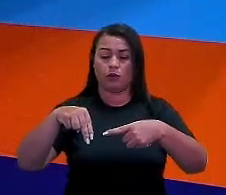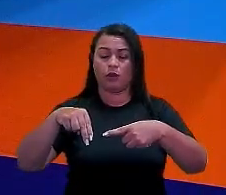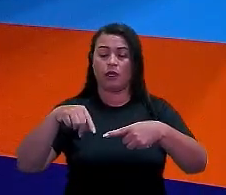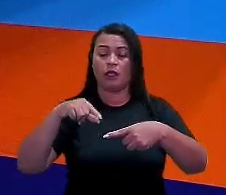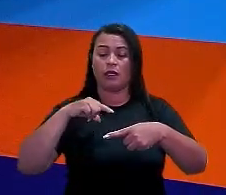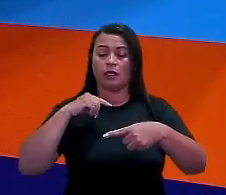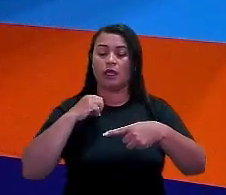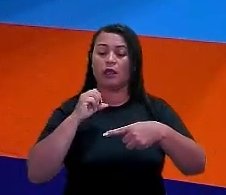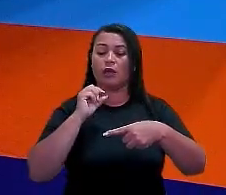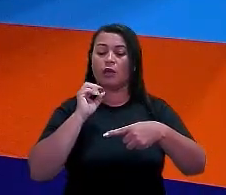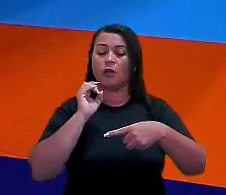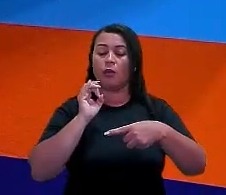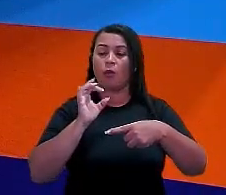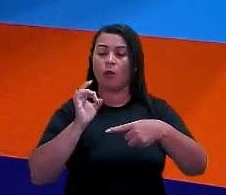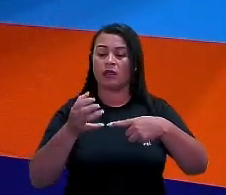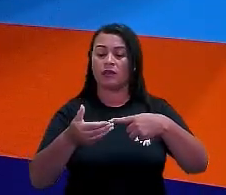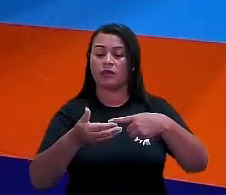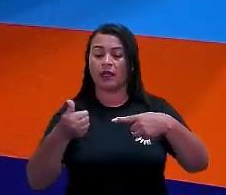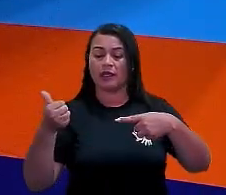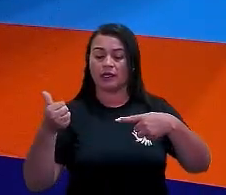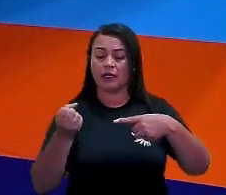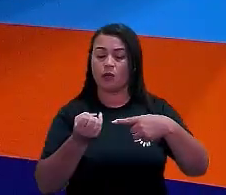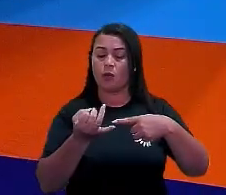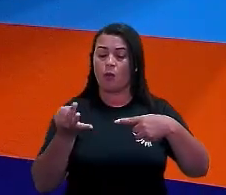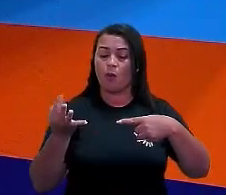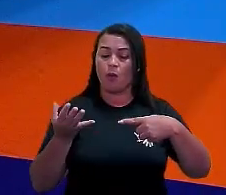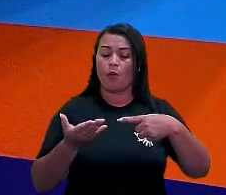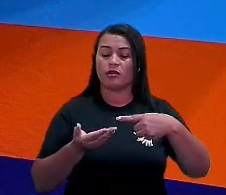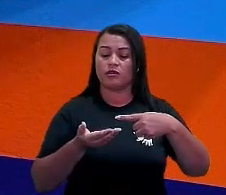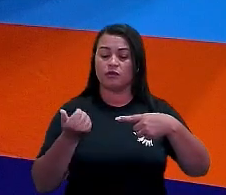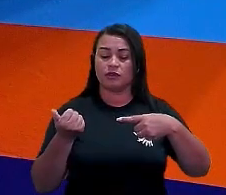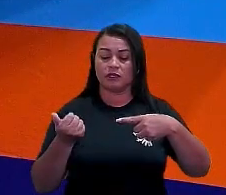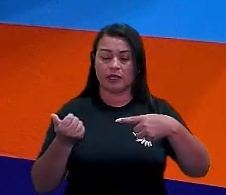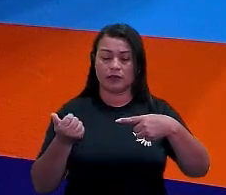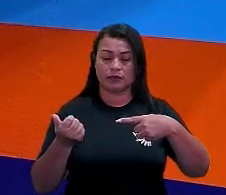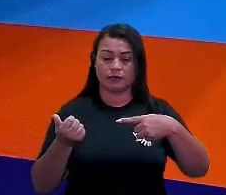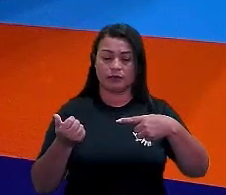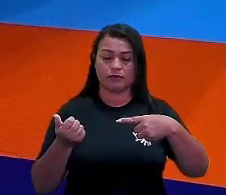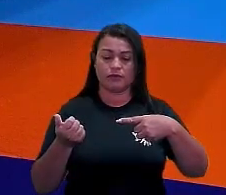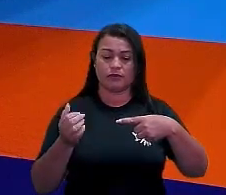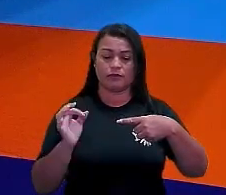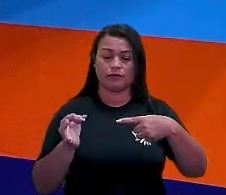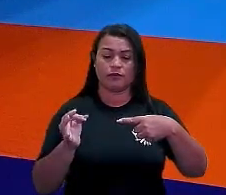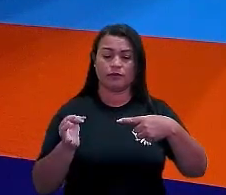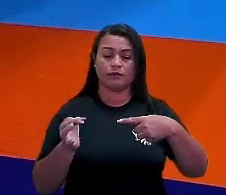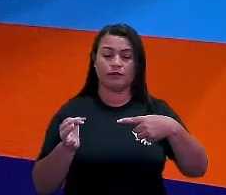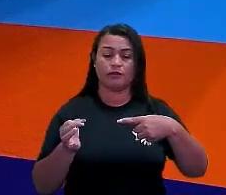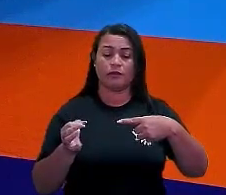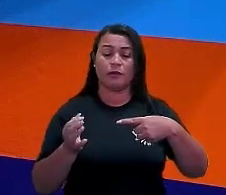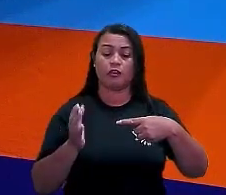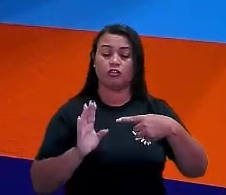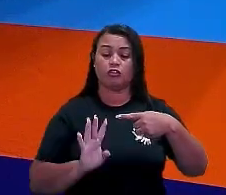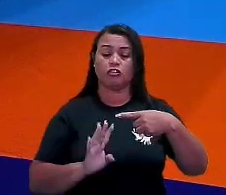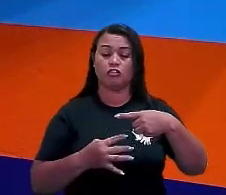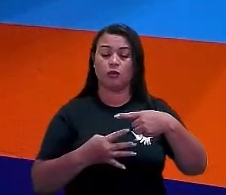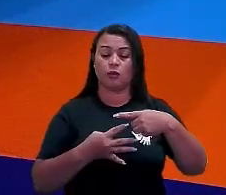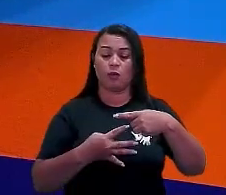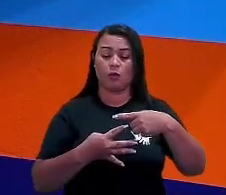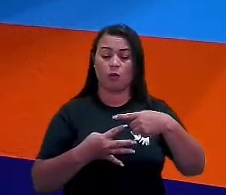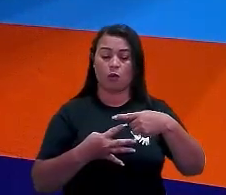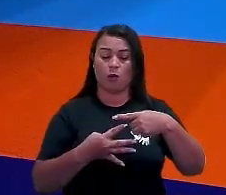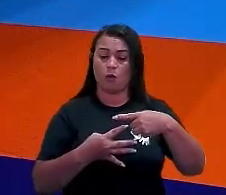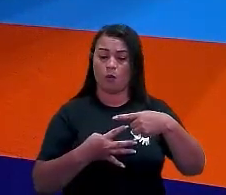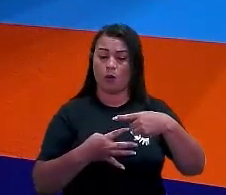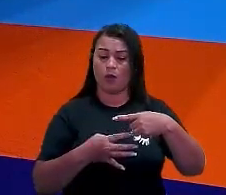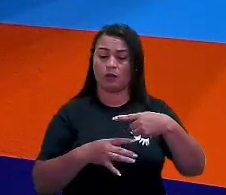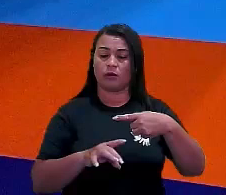indica quantas partes foram tomadas, no caso, quantos pedaços foram consumidos, tá certo? Já o número 4, ele